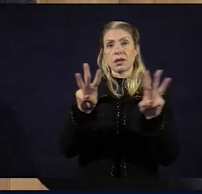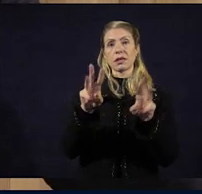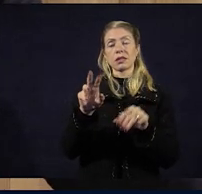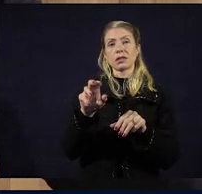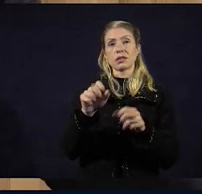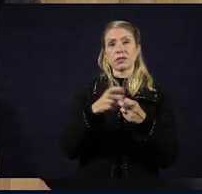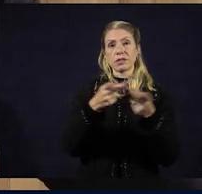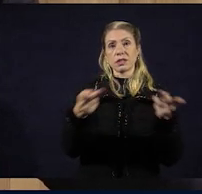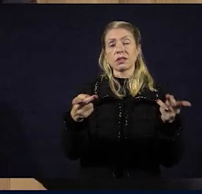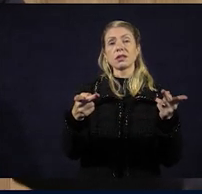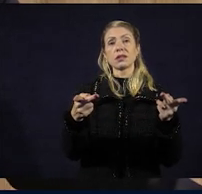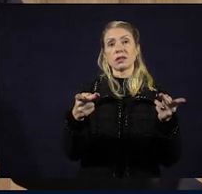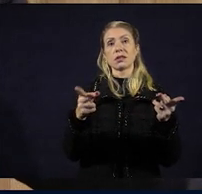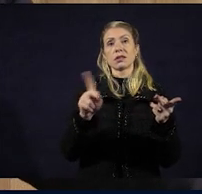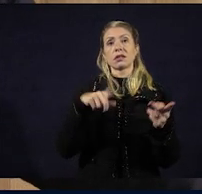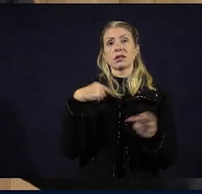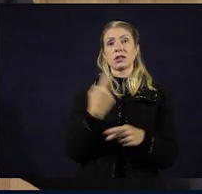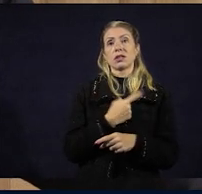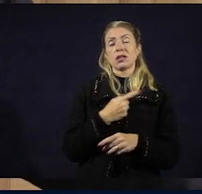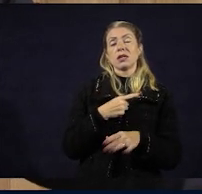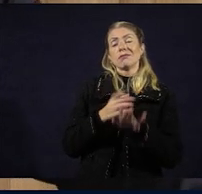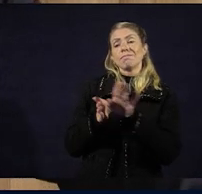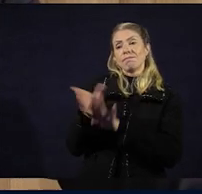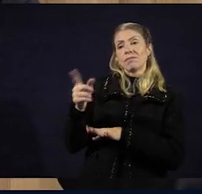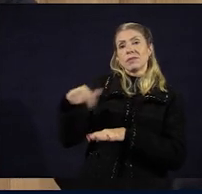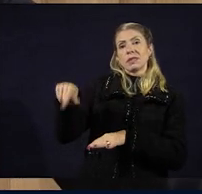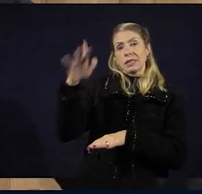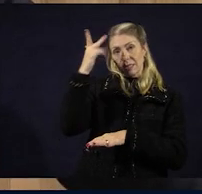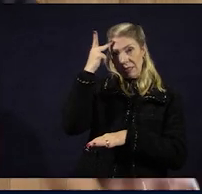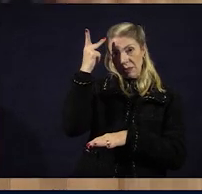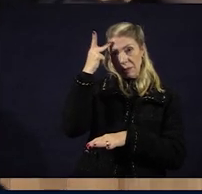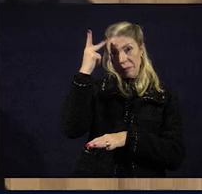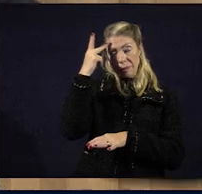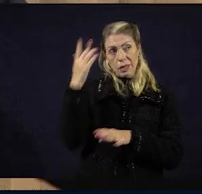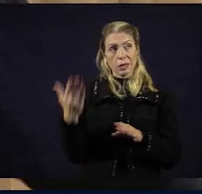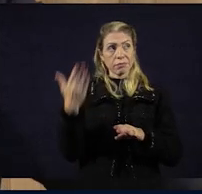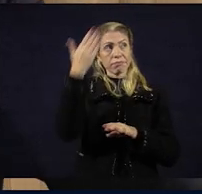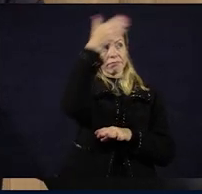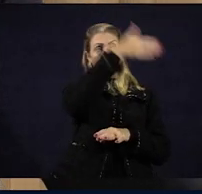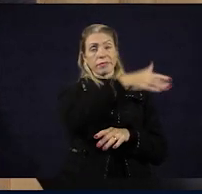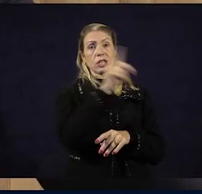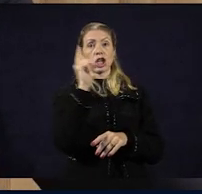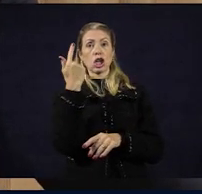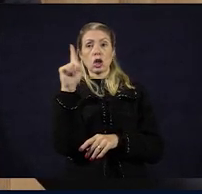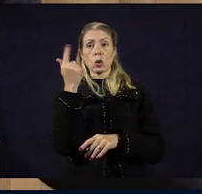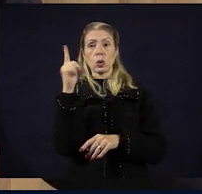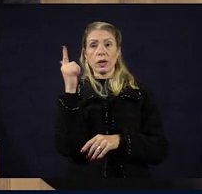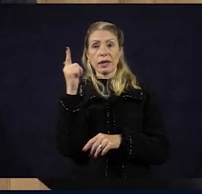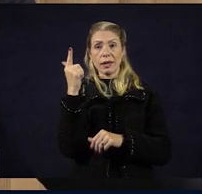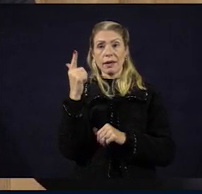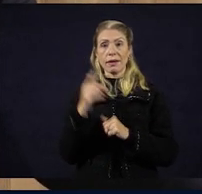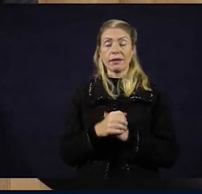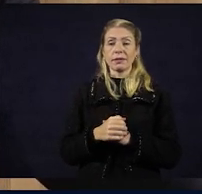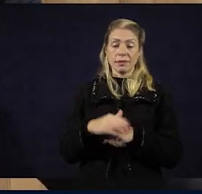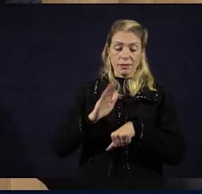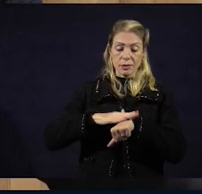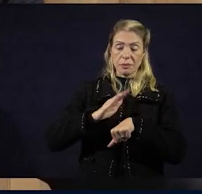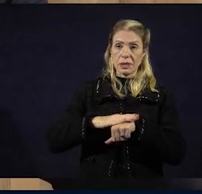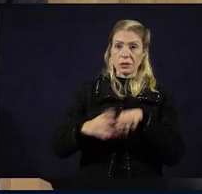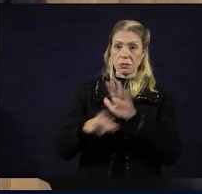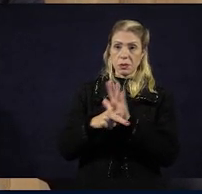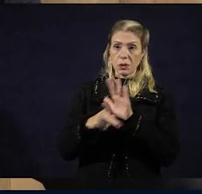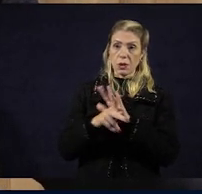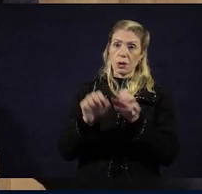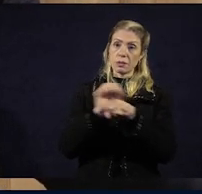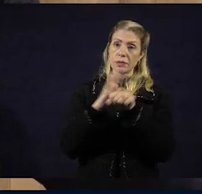em pandemia convencer alguém sair daqui de São Paulo da Faria Lima marianésia Goiás né na época de pandemia com